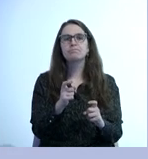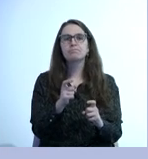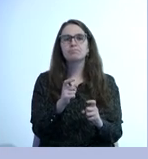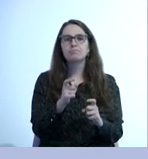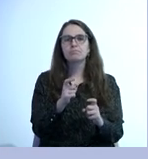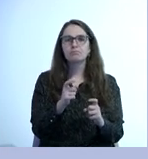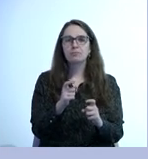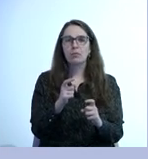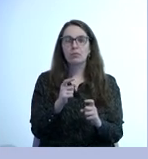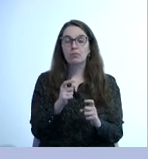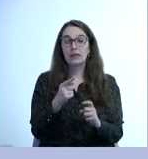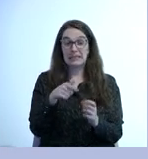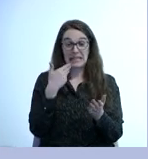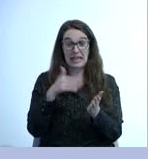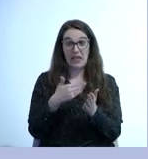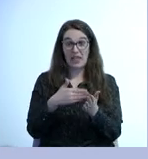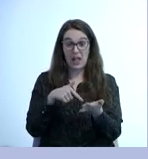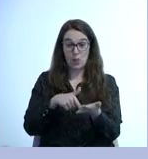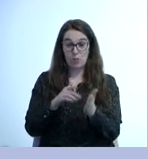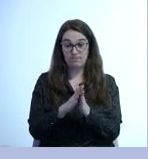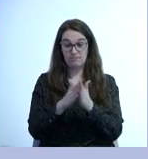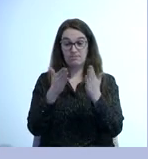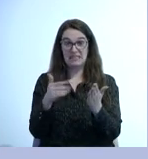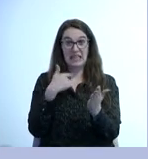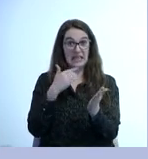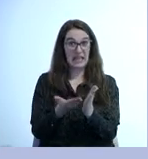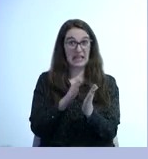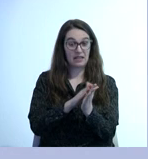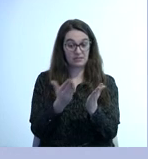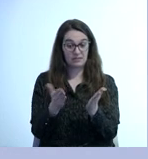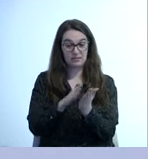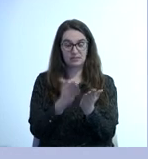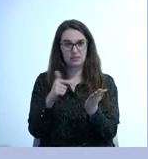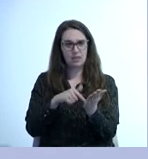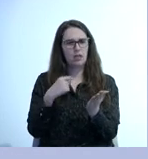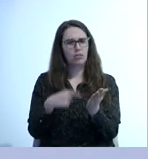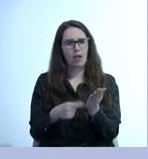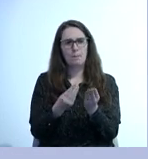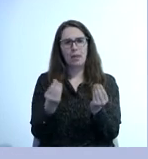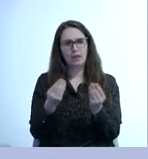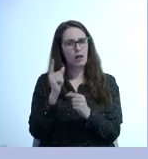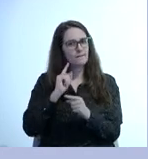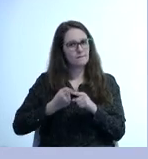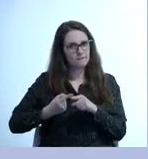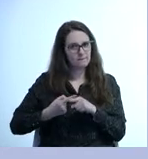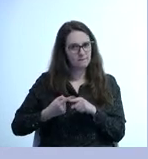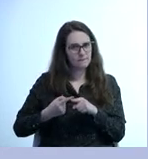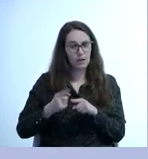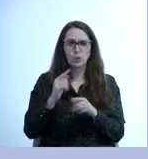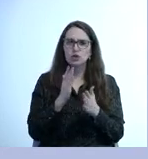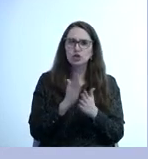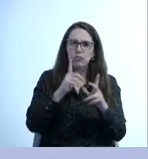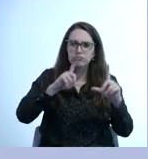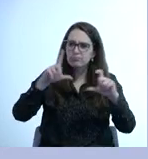uma das muitas coisas fantásticas que inclui, que eu acho que tem um material bastante interessante, que não é só um registro da